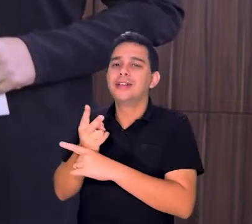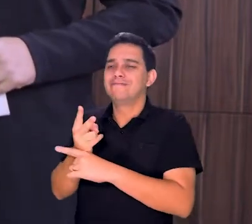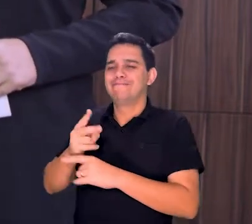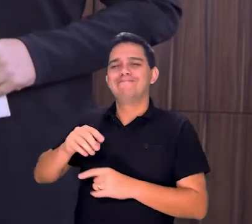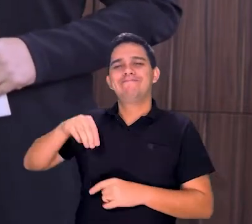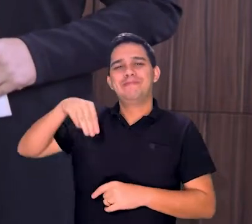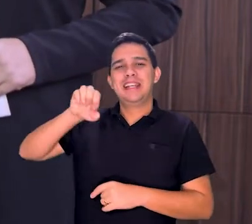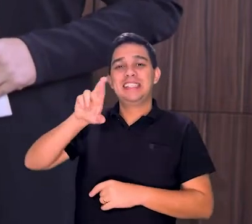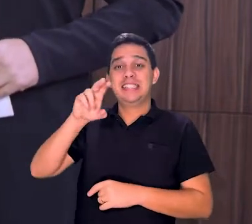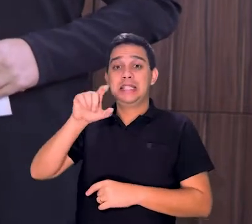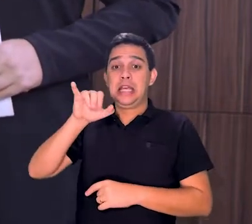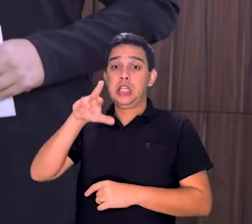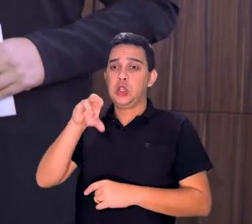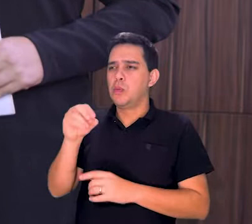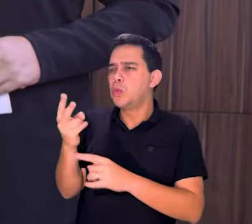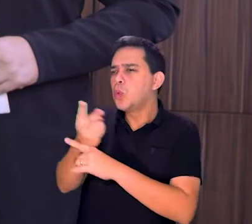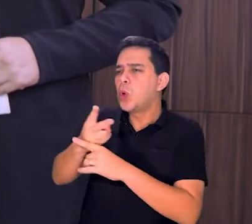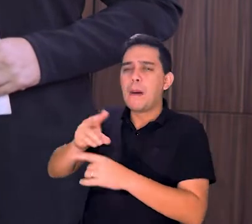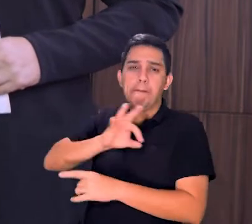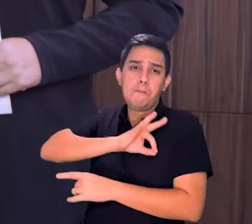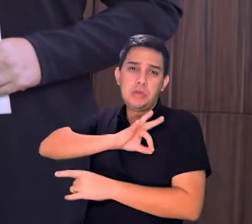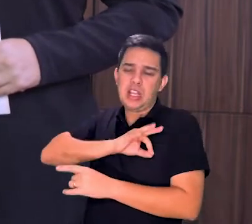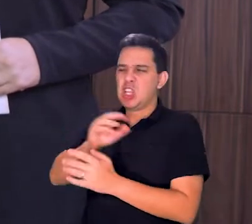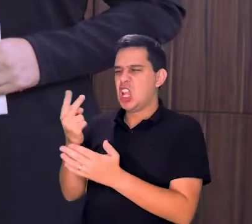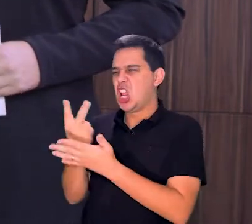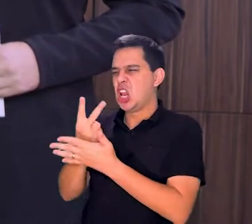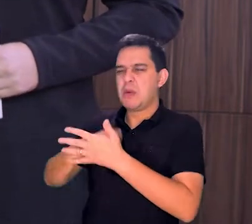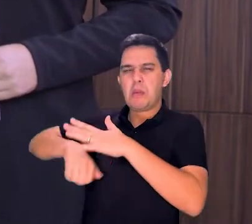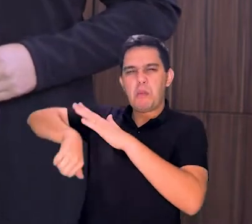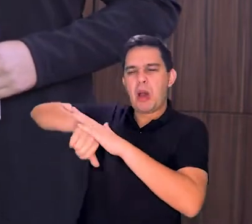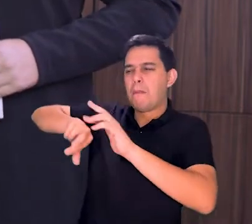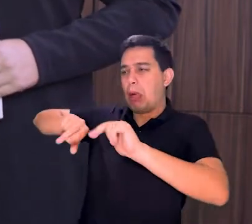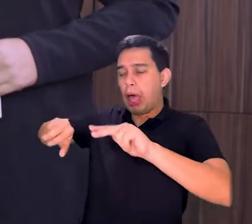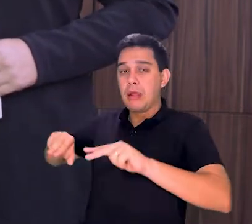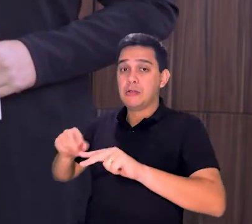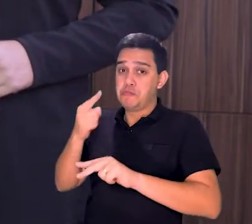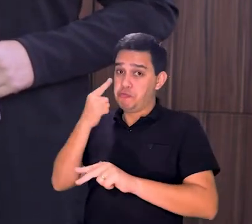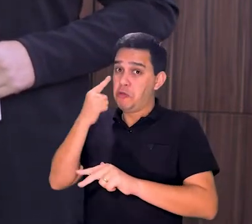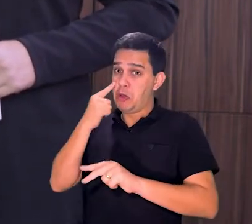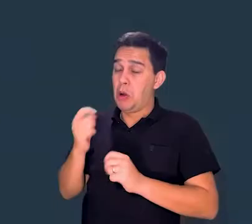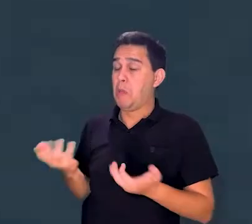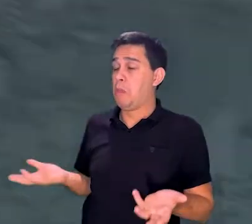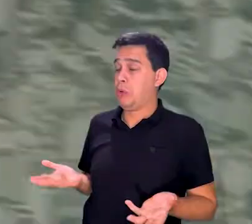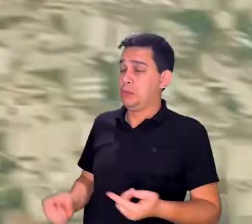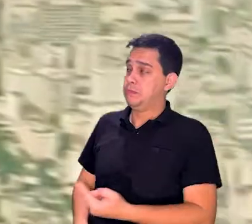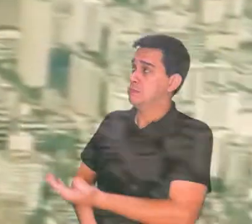extorquir criminosos. Confira no quadro, conheça a atuação do MPRJ.